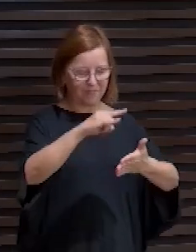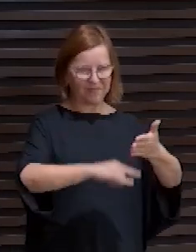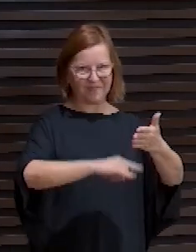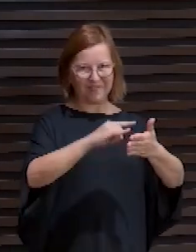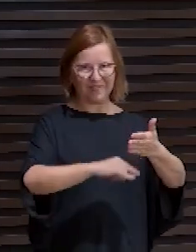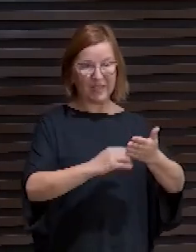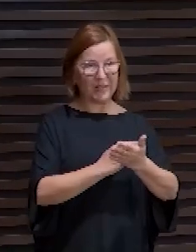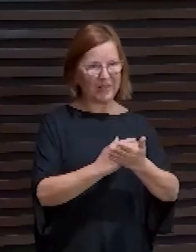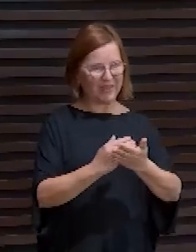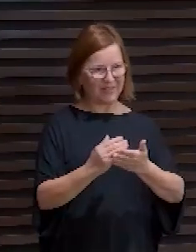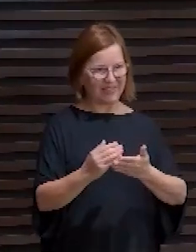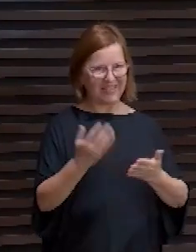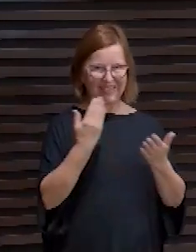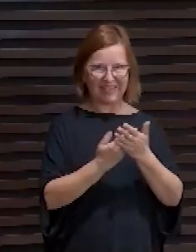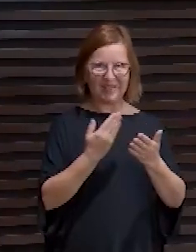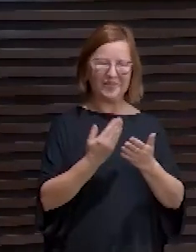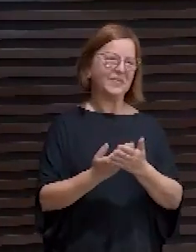e começar com ele.